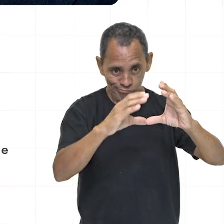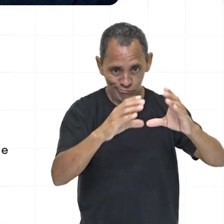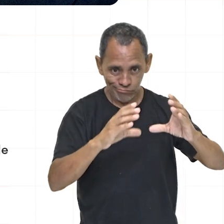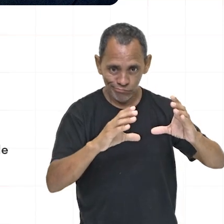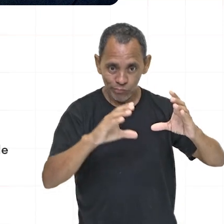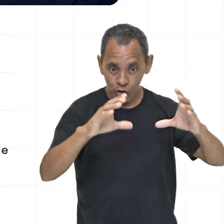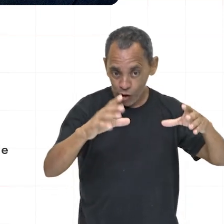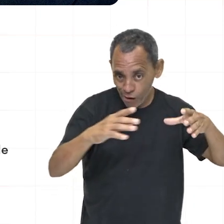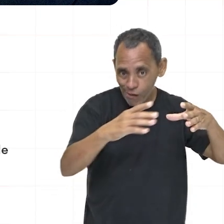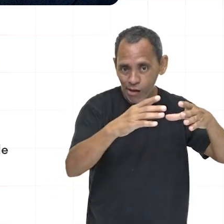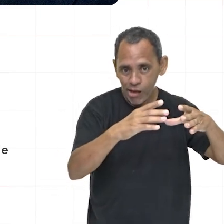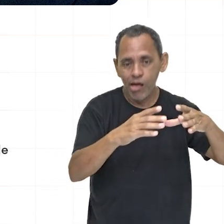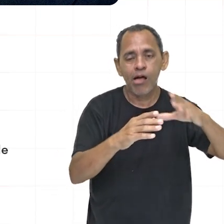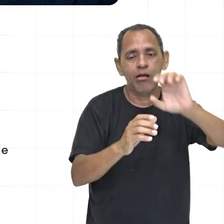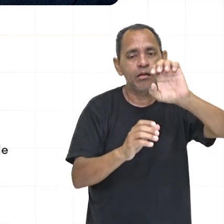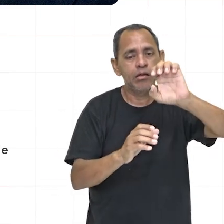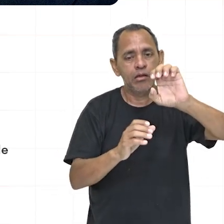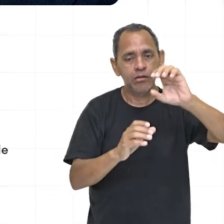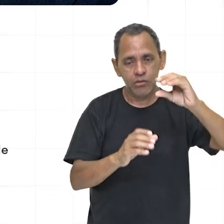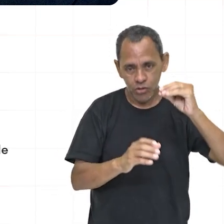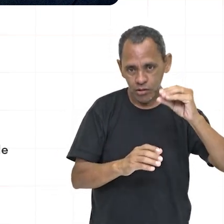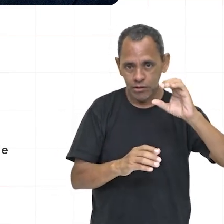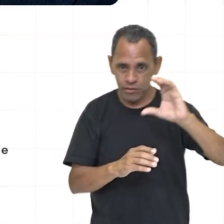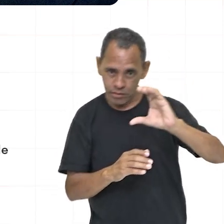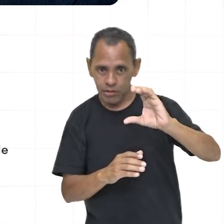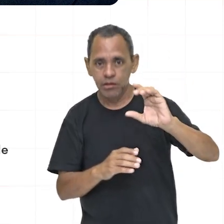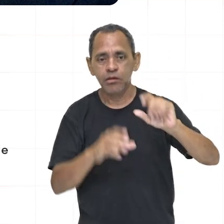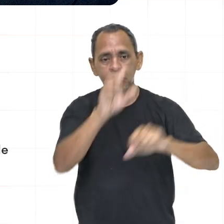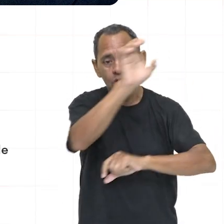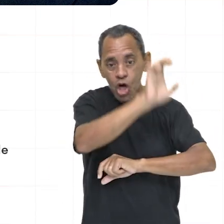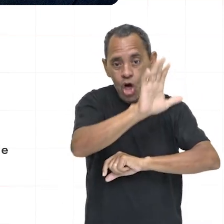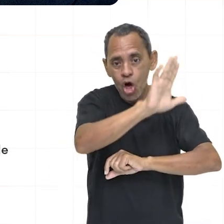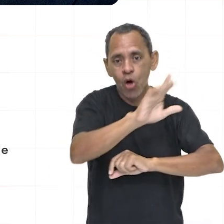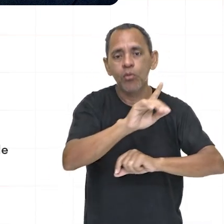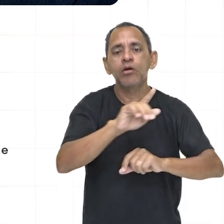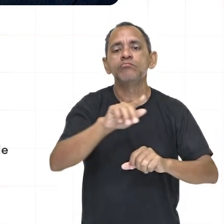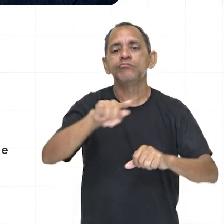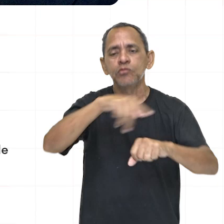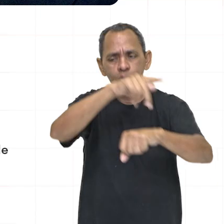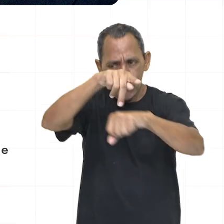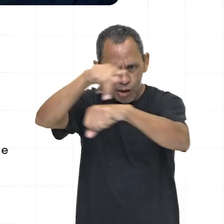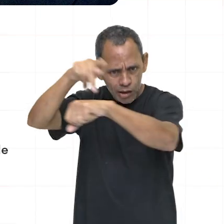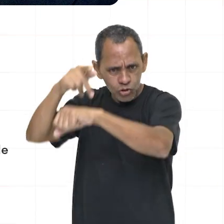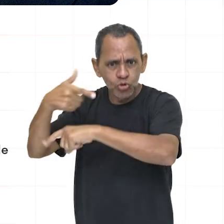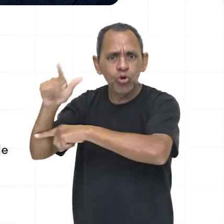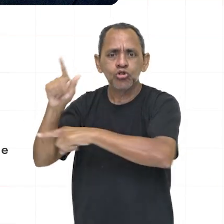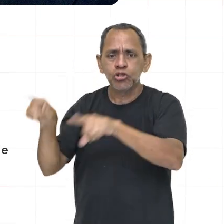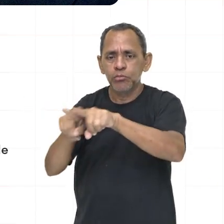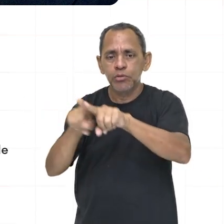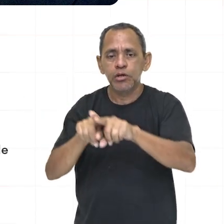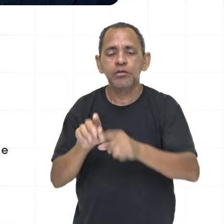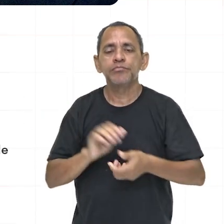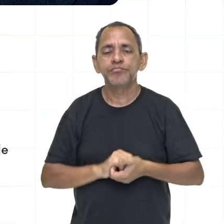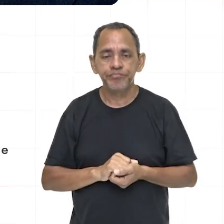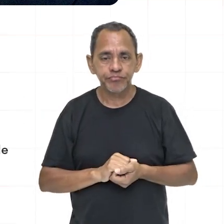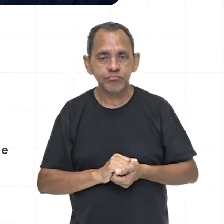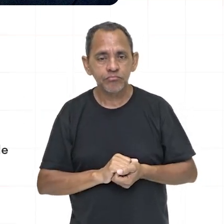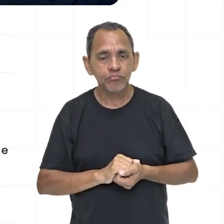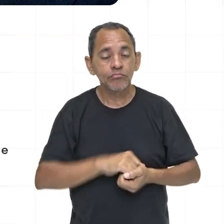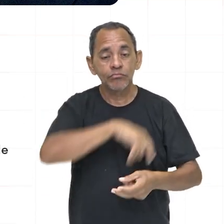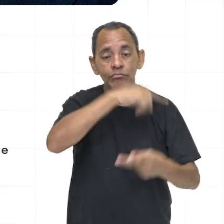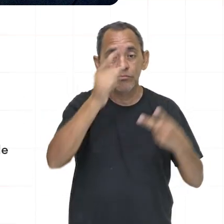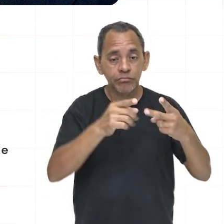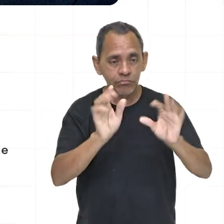da Europa e em outras regiões do mundo. E o outro desses objetivos era reorganizar